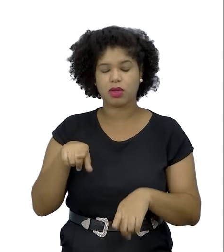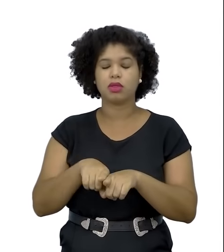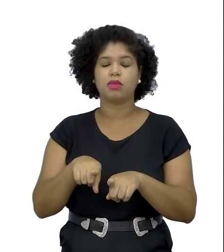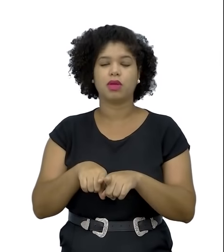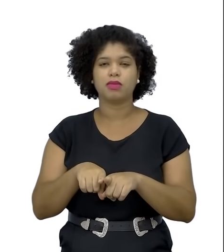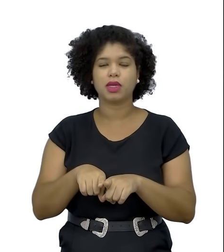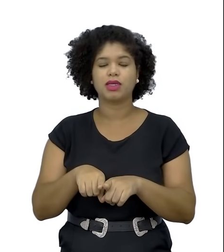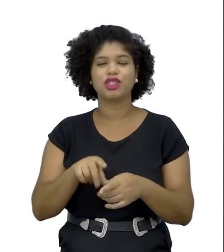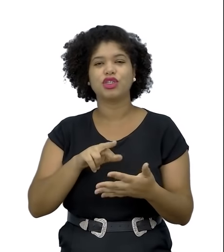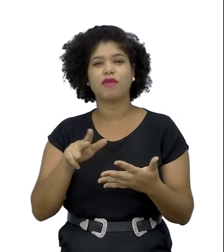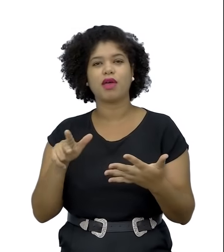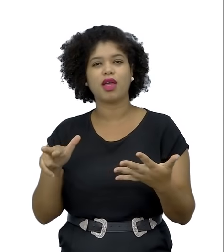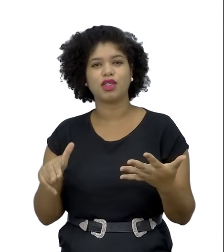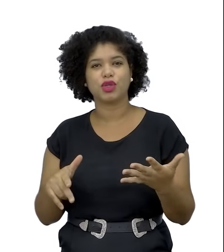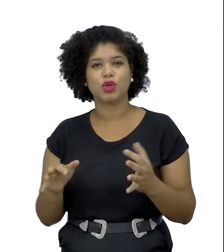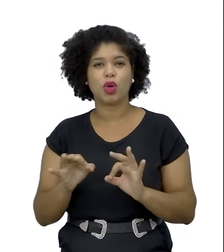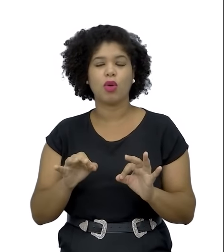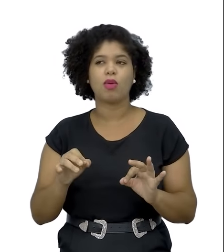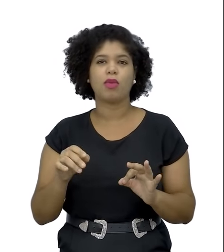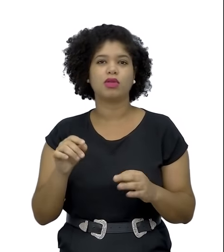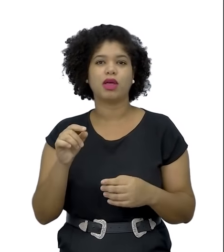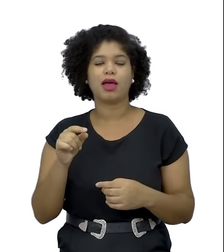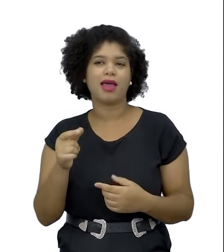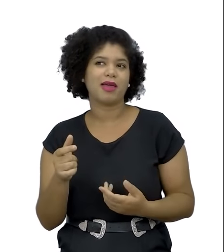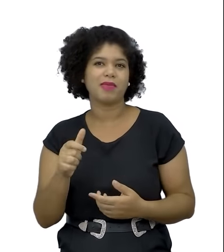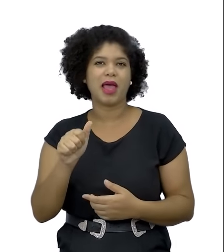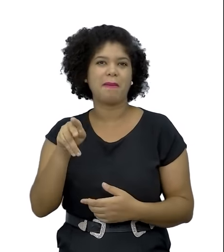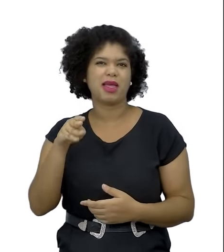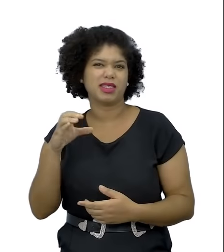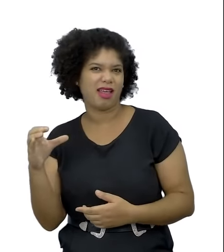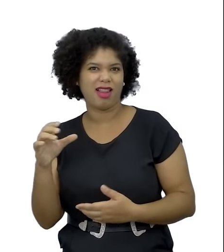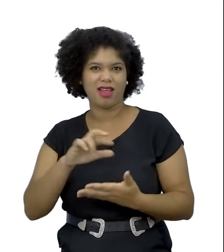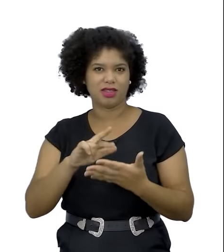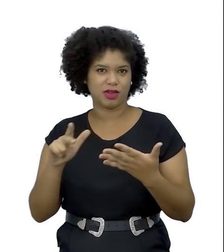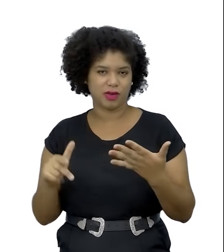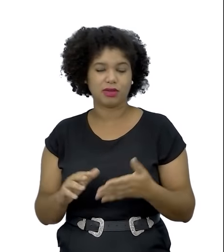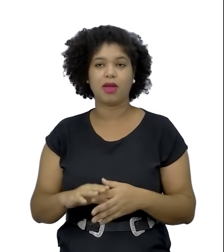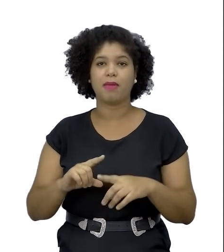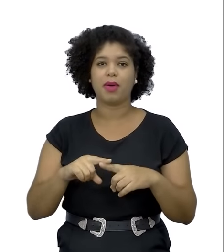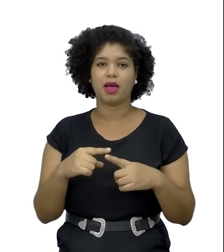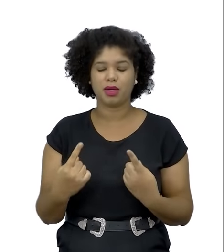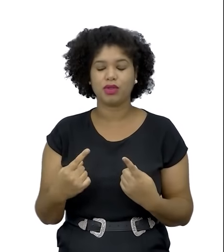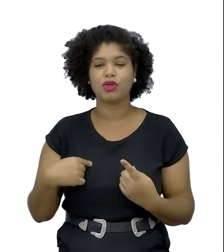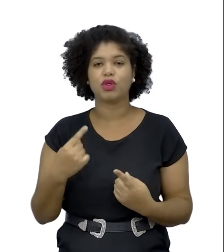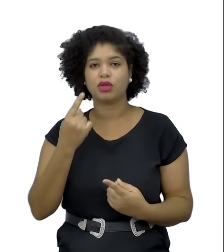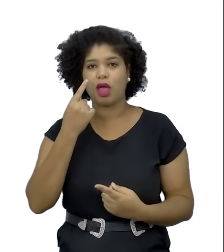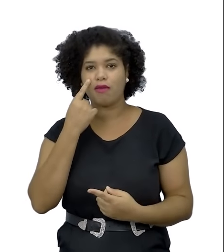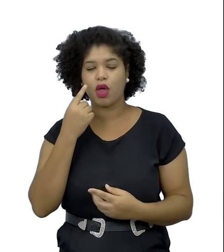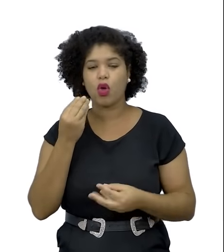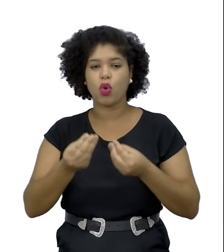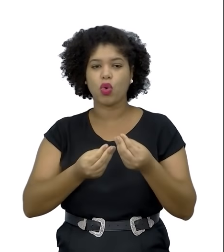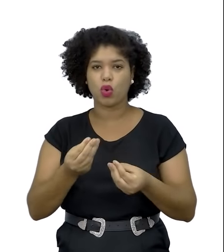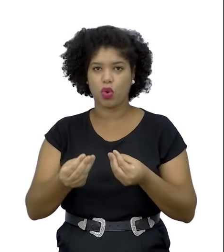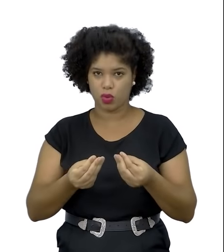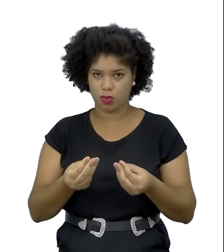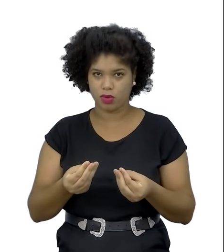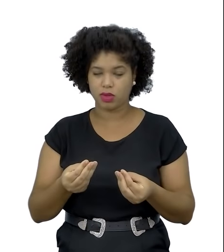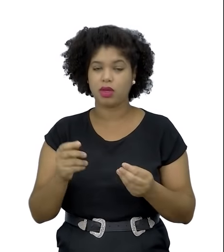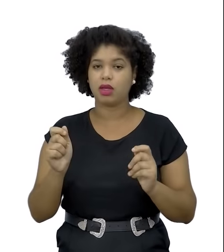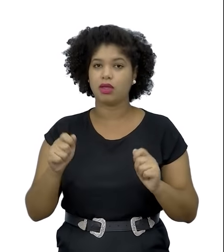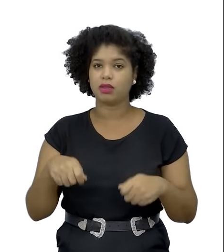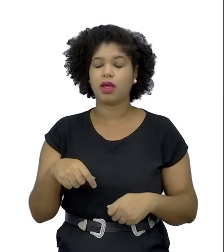generalizações naturais, no caso do ciclo de alfabetização. E conforme for sendo consolidado, acontece por meio